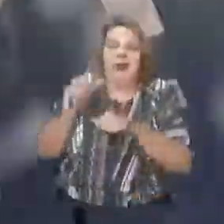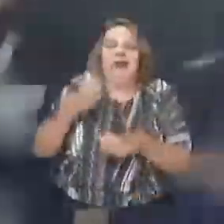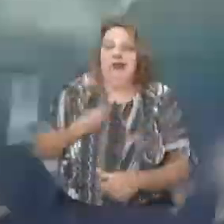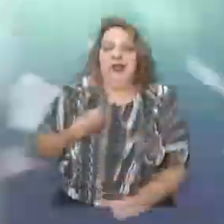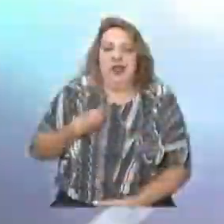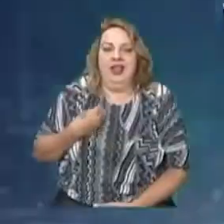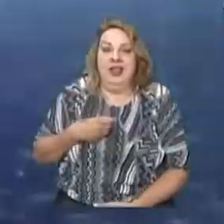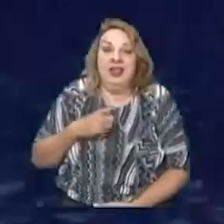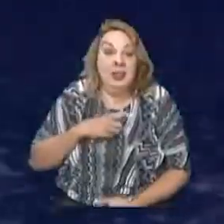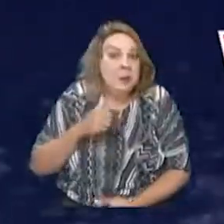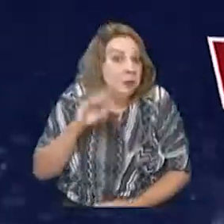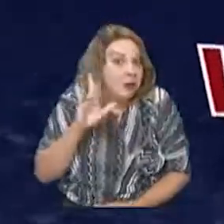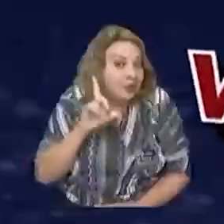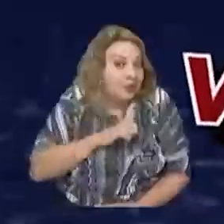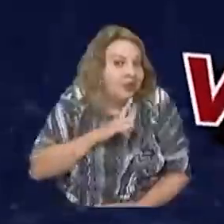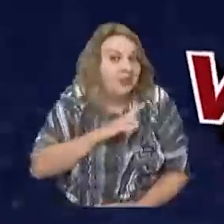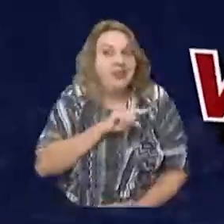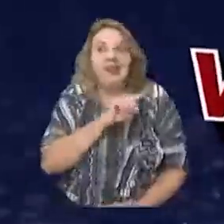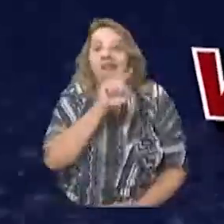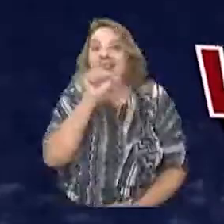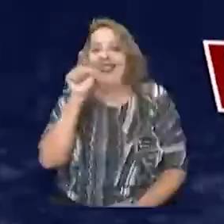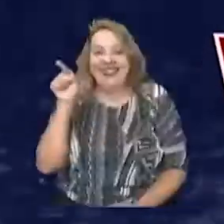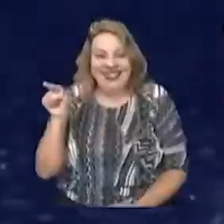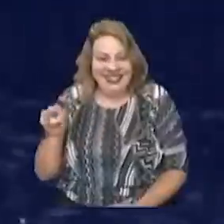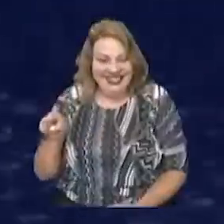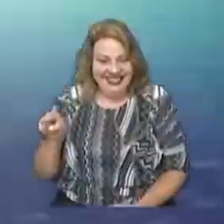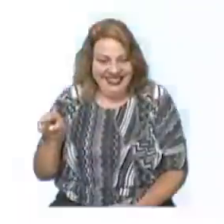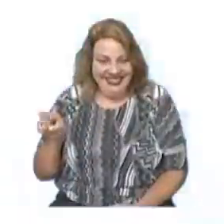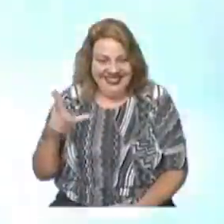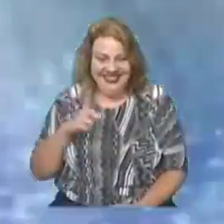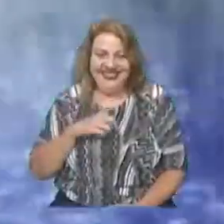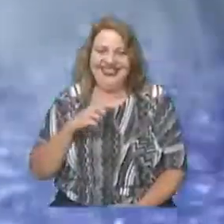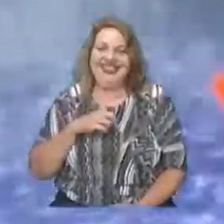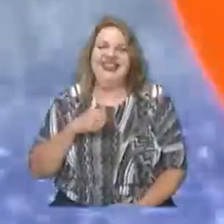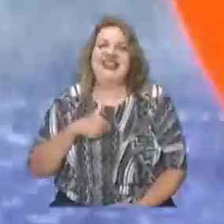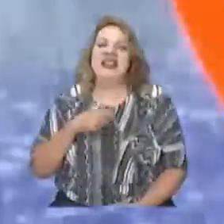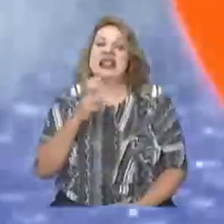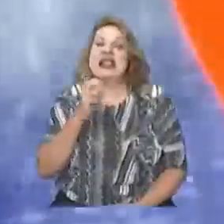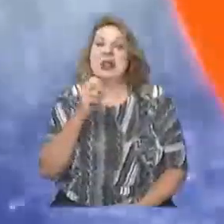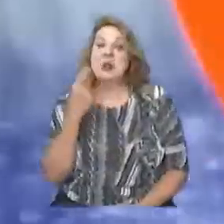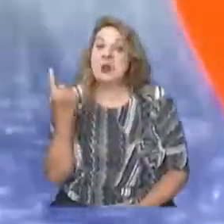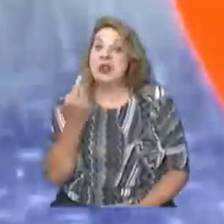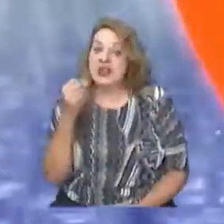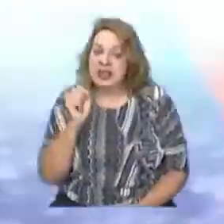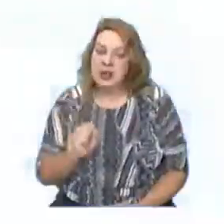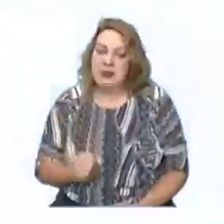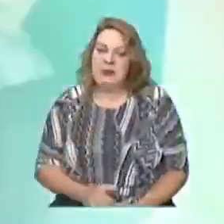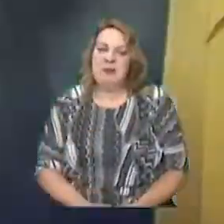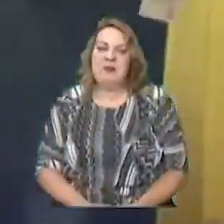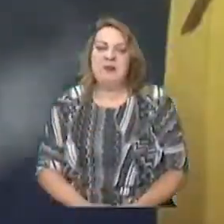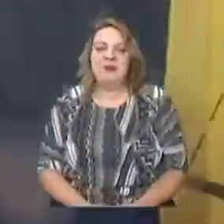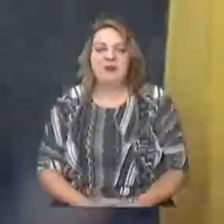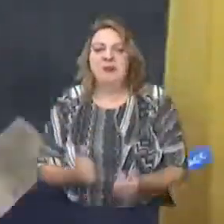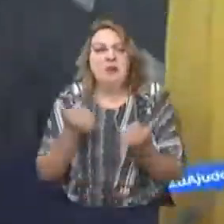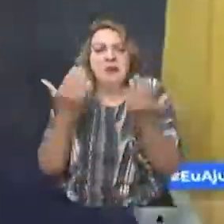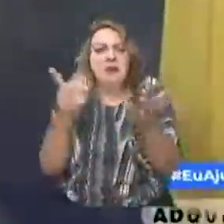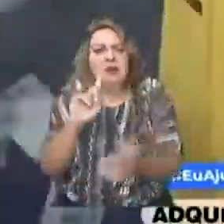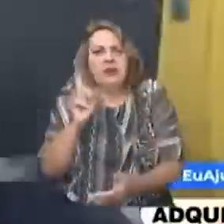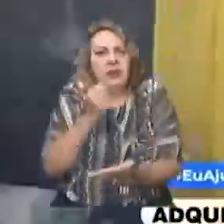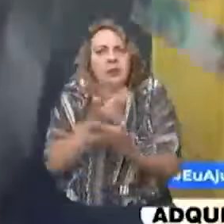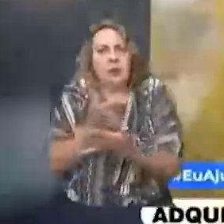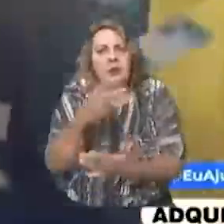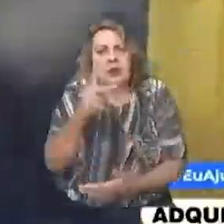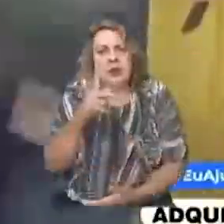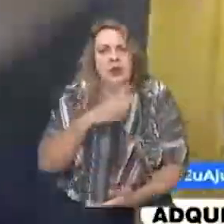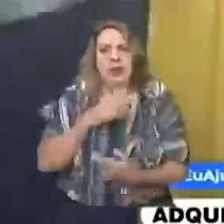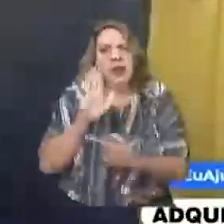vida. E tem mais, 5 mil, 6 mil e 8 mil reais. E mais, são 50 prêmios e 500 reais no Gira Sergipe. Não fique de fora, adquira o